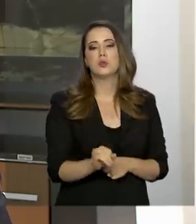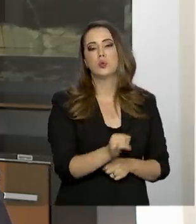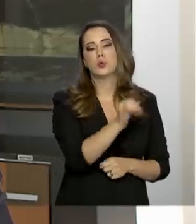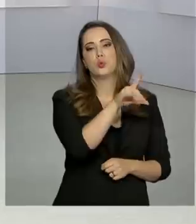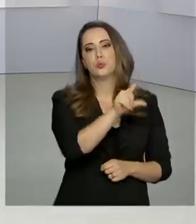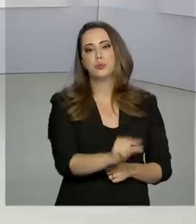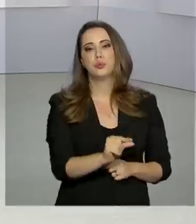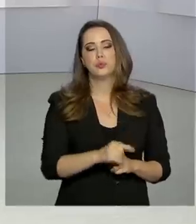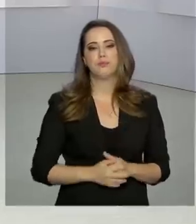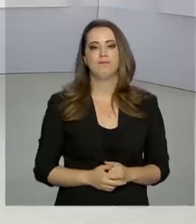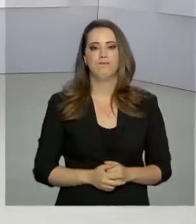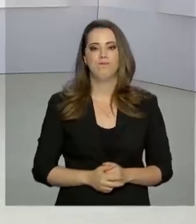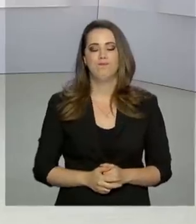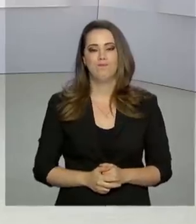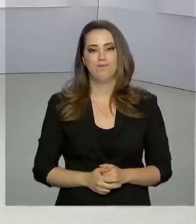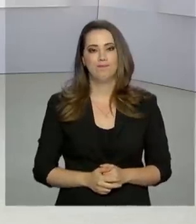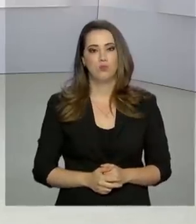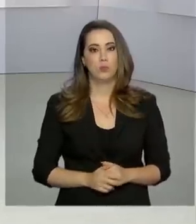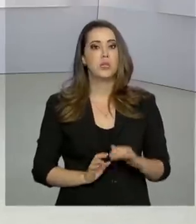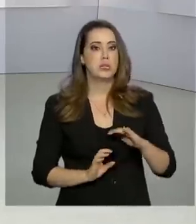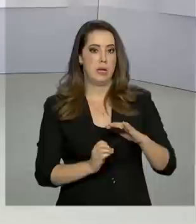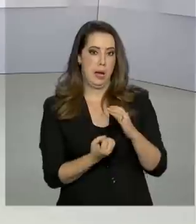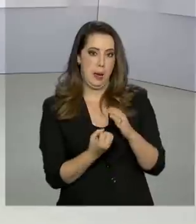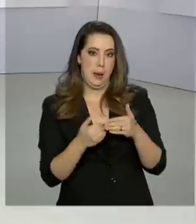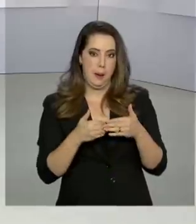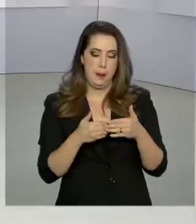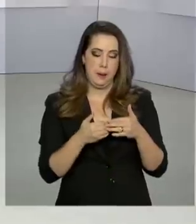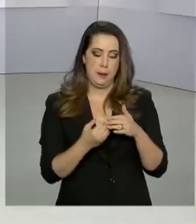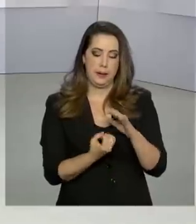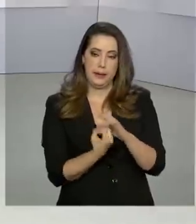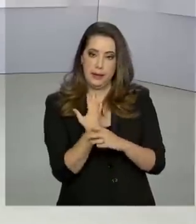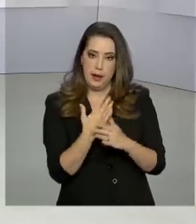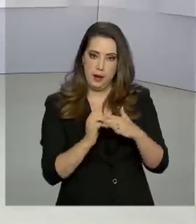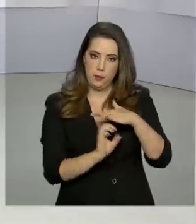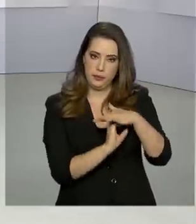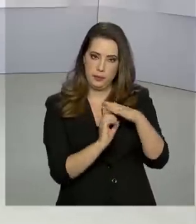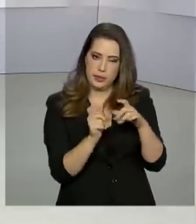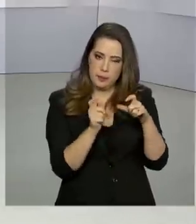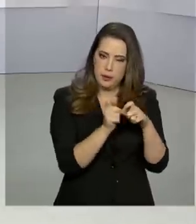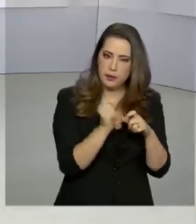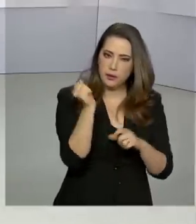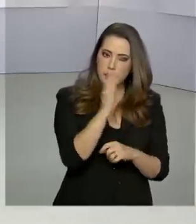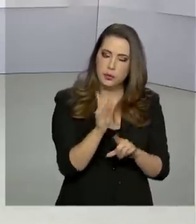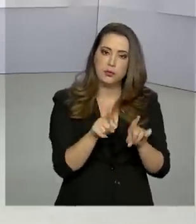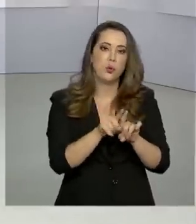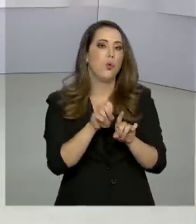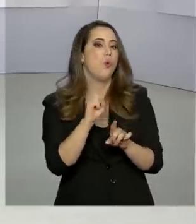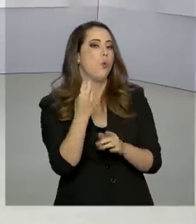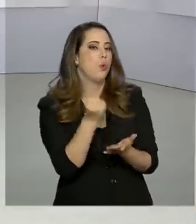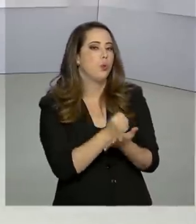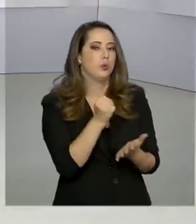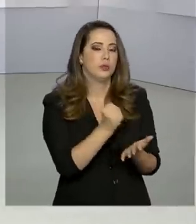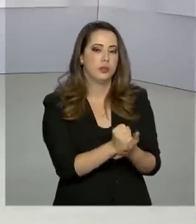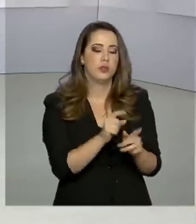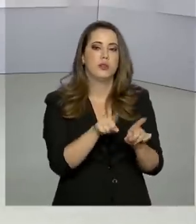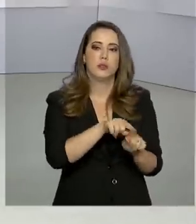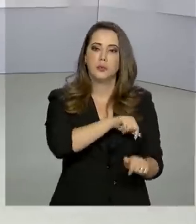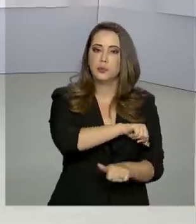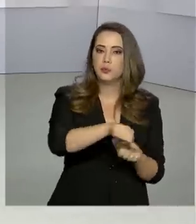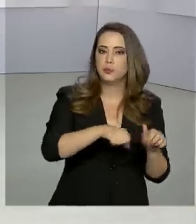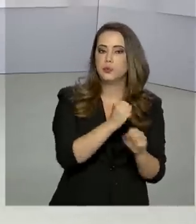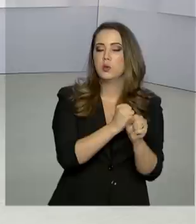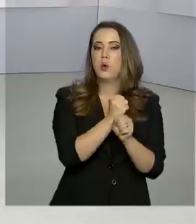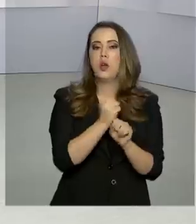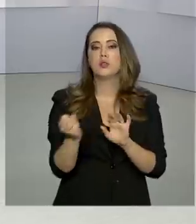mais baixos. E abrir uma pequena empresa no Brasil ou contratar mão de obra também passou por mudanças esse ano.